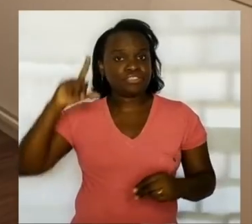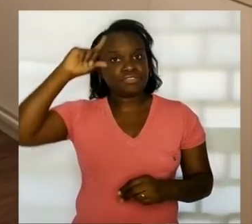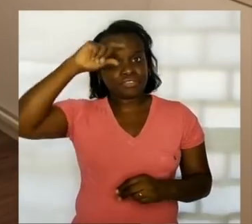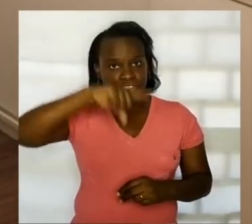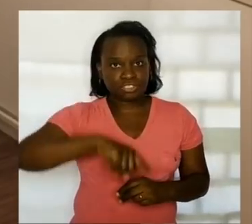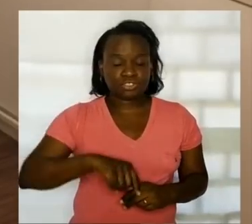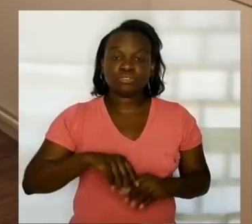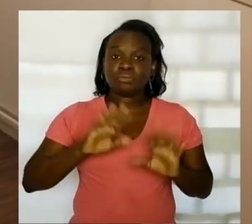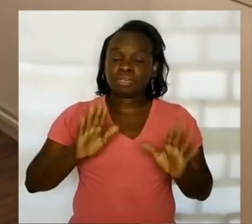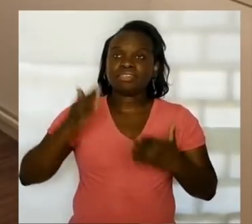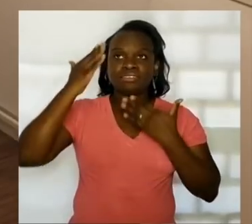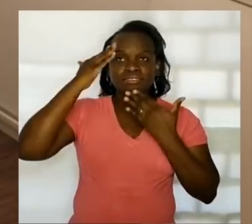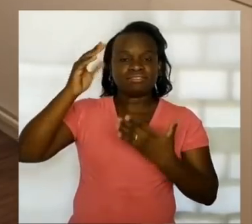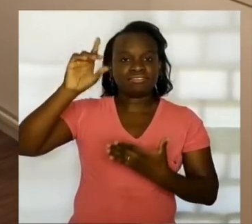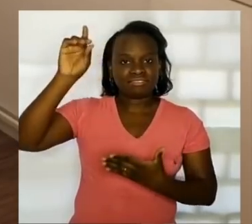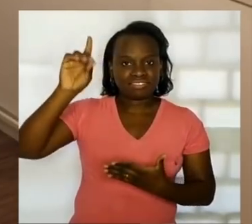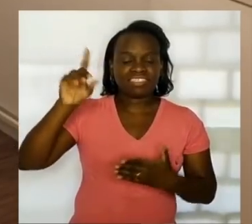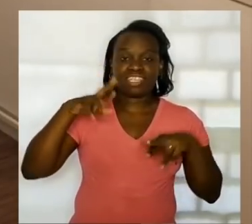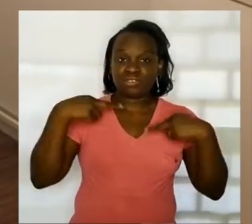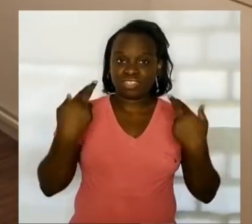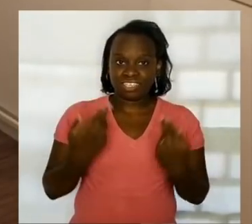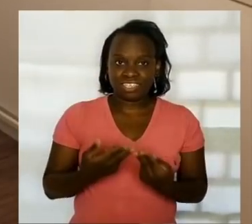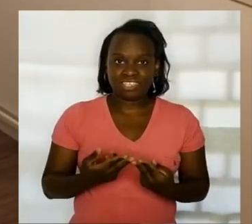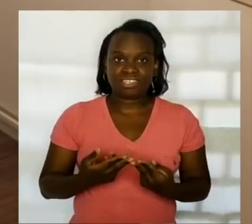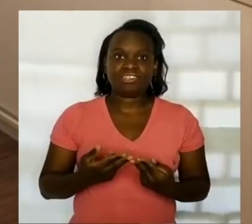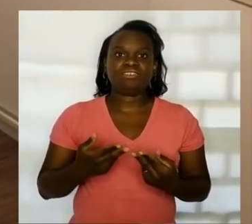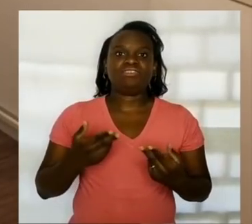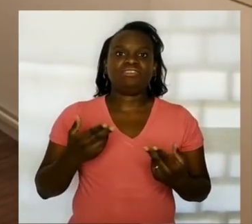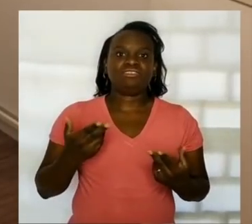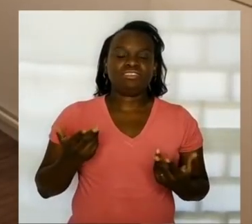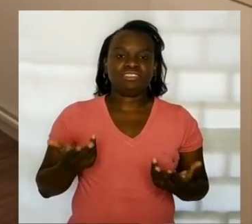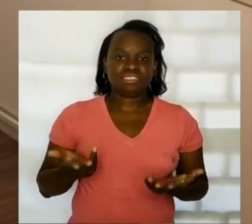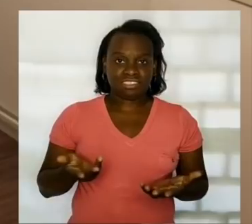Mas, graças a Deus, nesta reunião, em